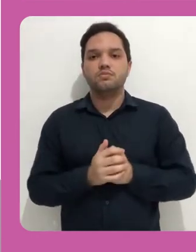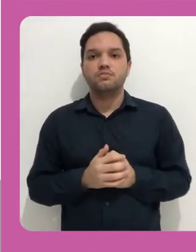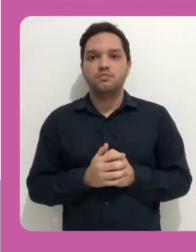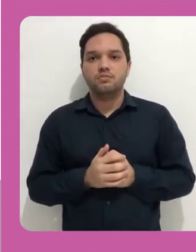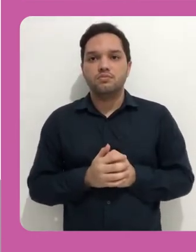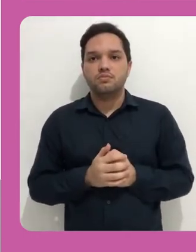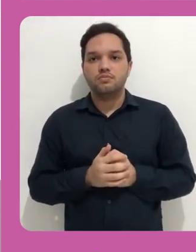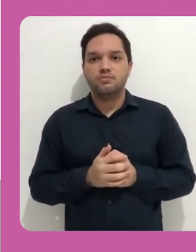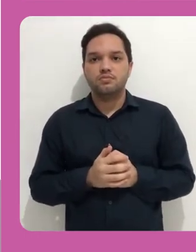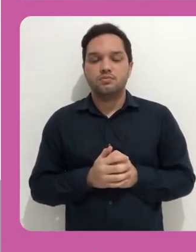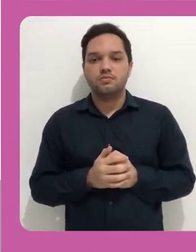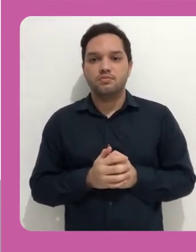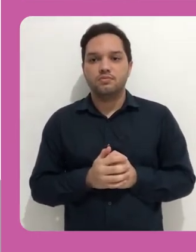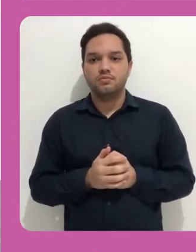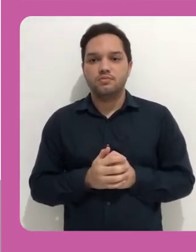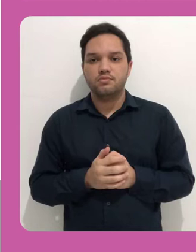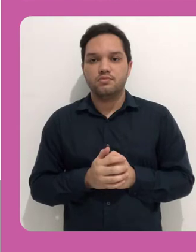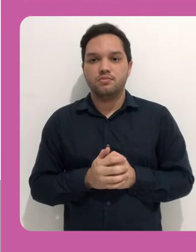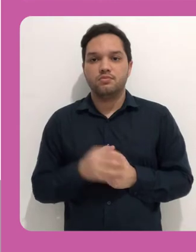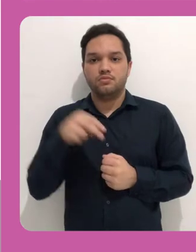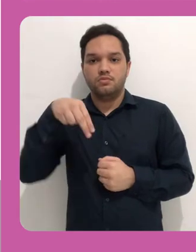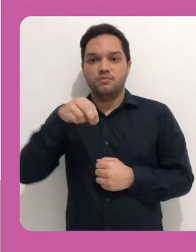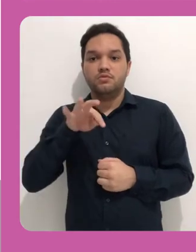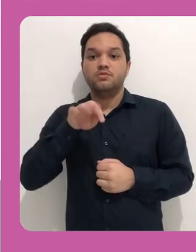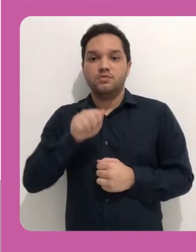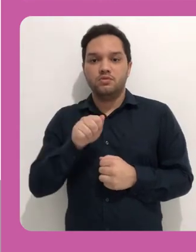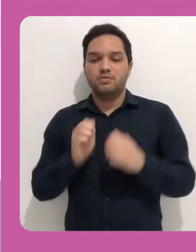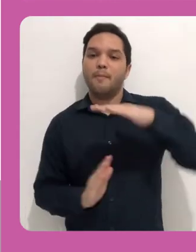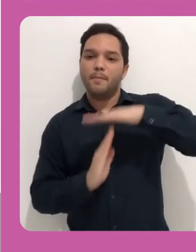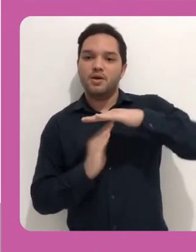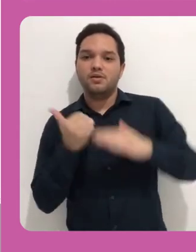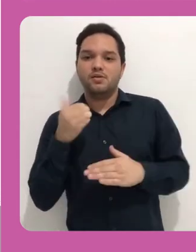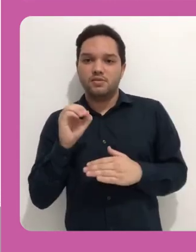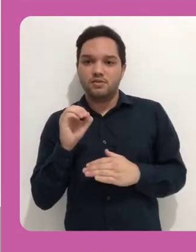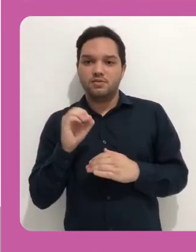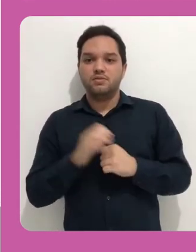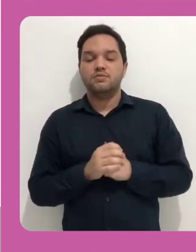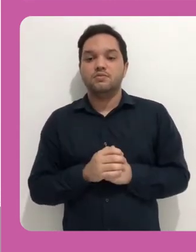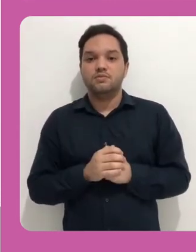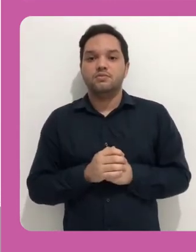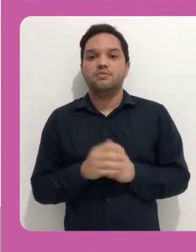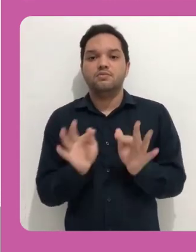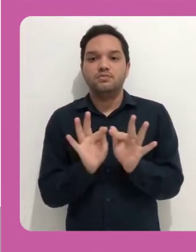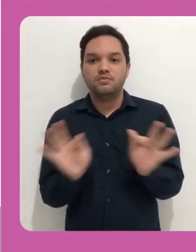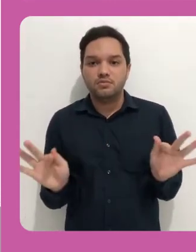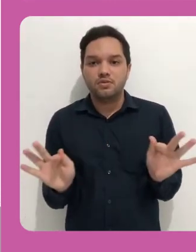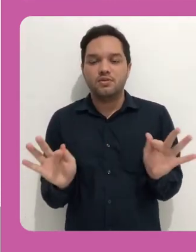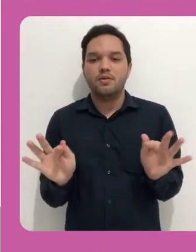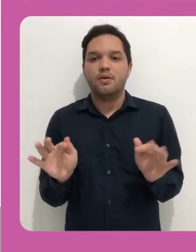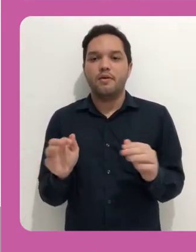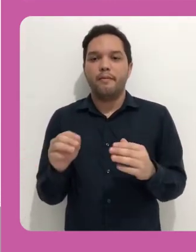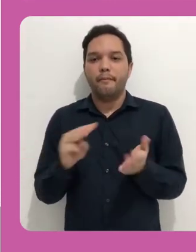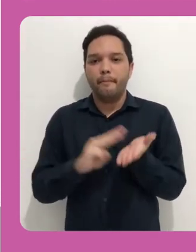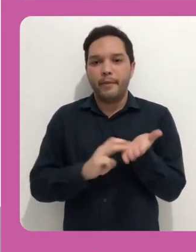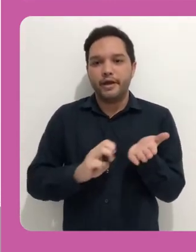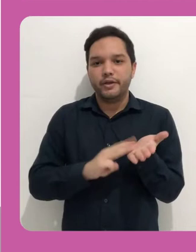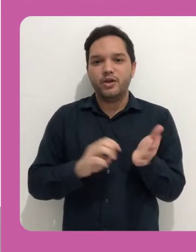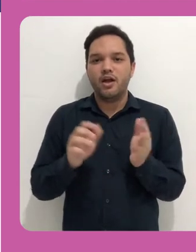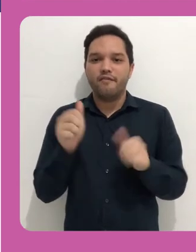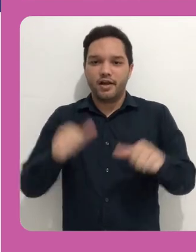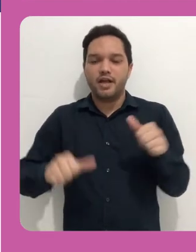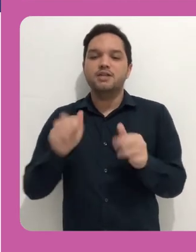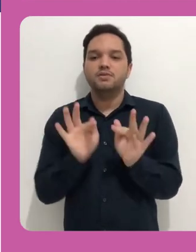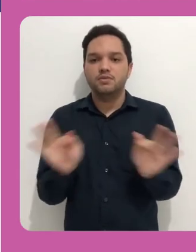Nota, vou deixar nota 10, método de avaliação simples, de novo vou botar o 6 aqui. E vamos visualizar